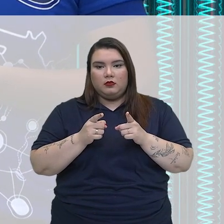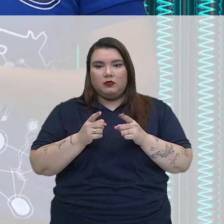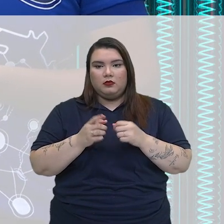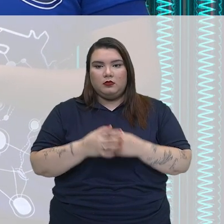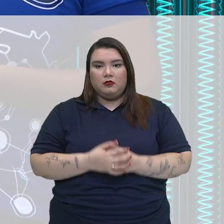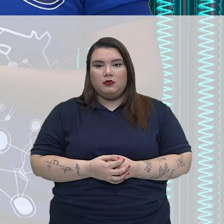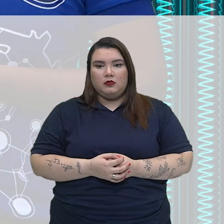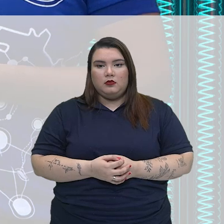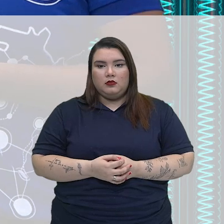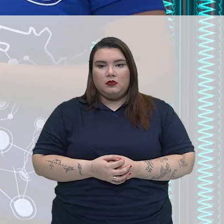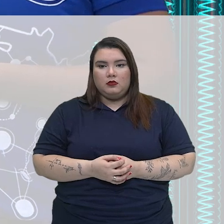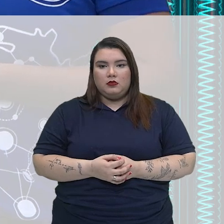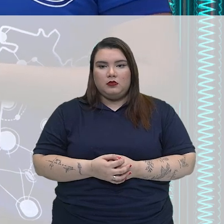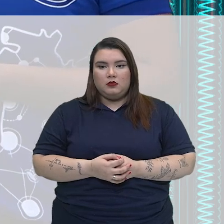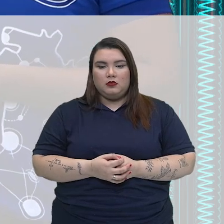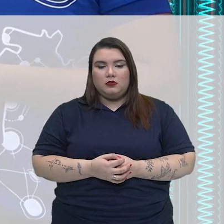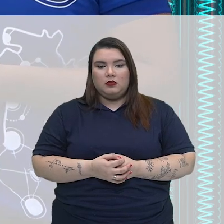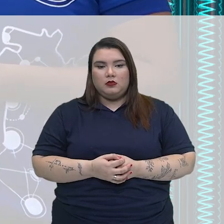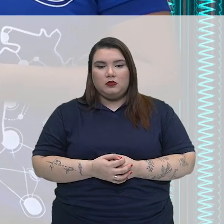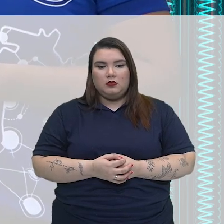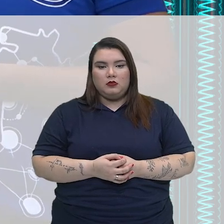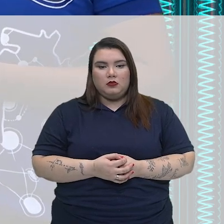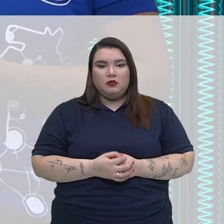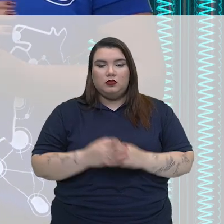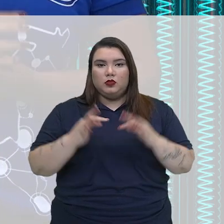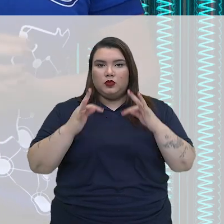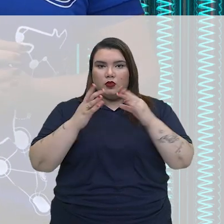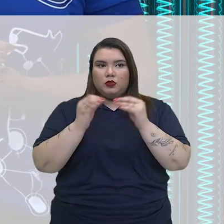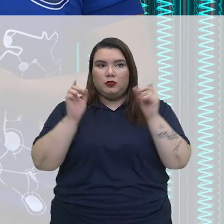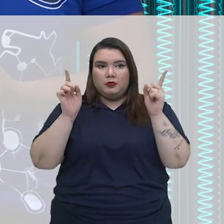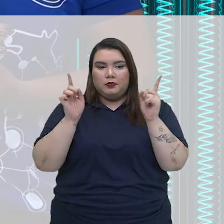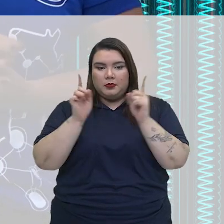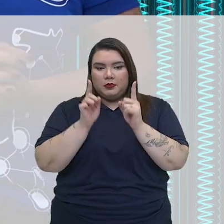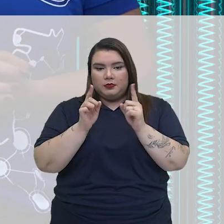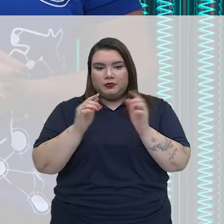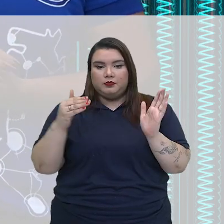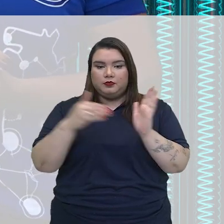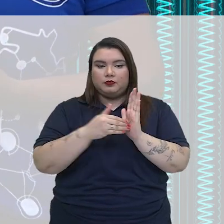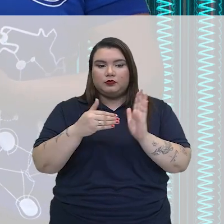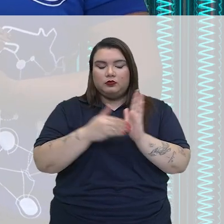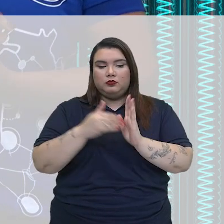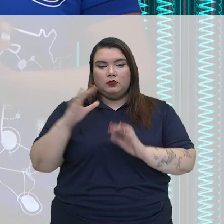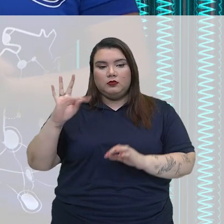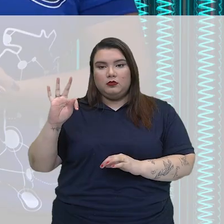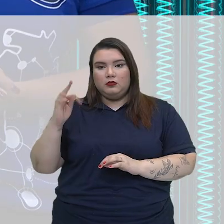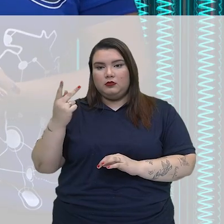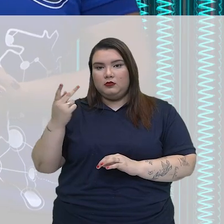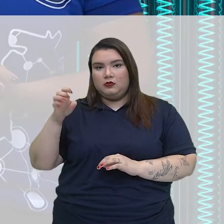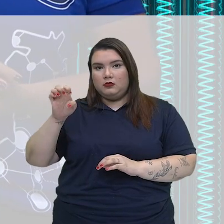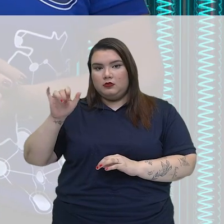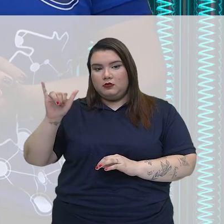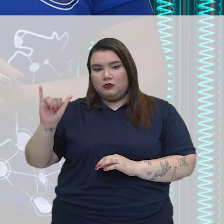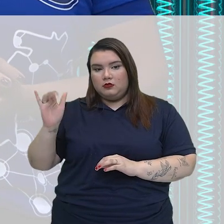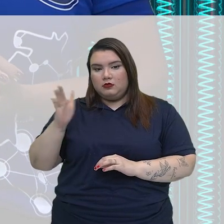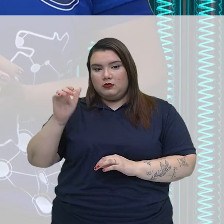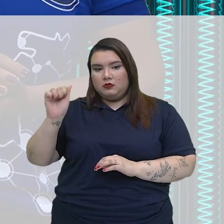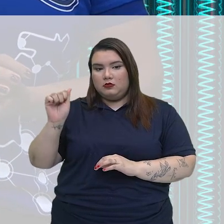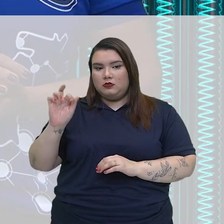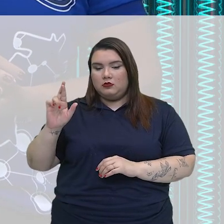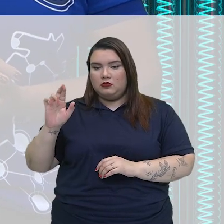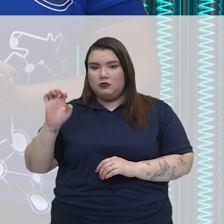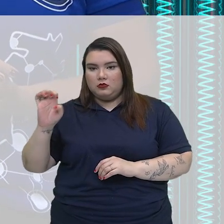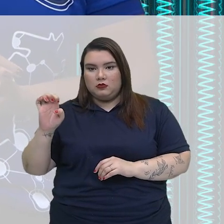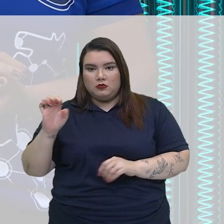o am, aqui o are. Todos foram reduzidos. E a última, they are